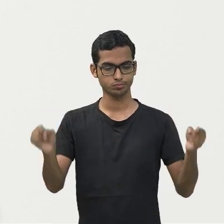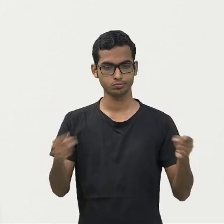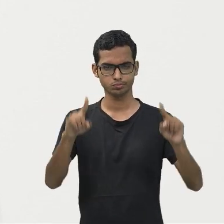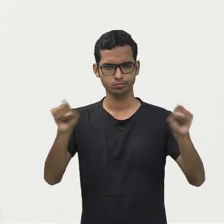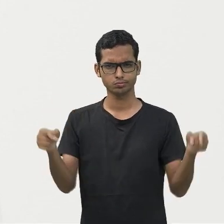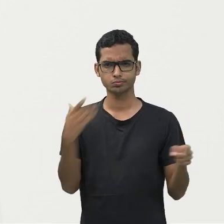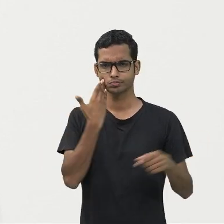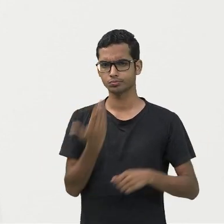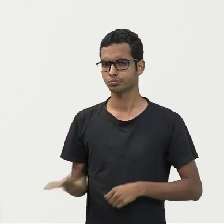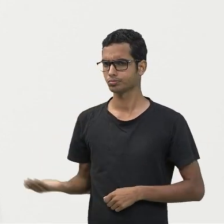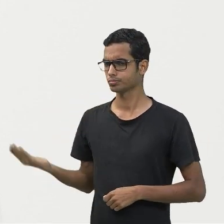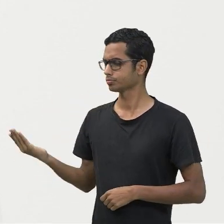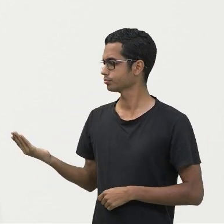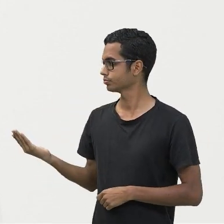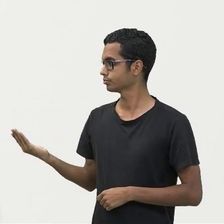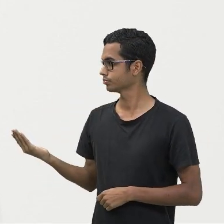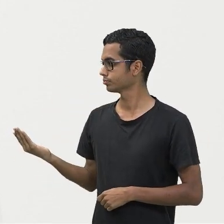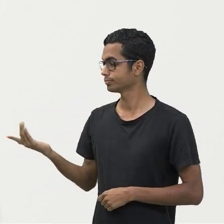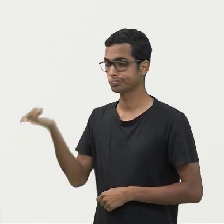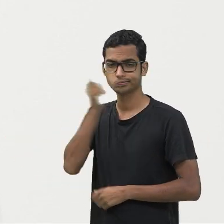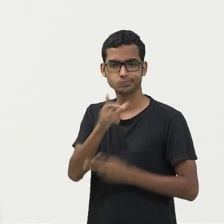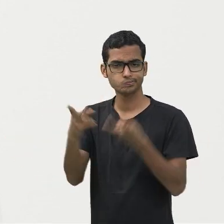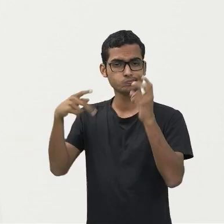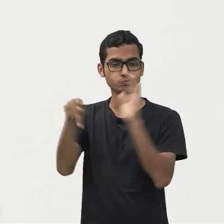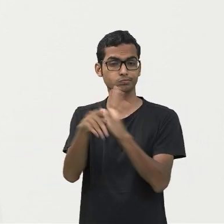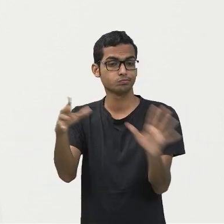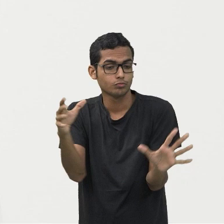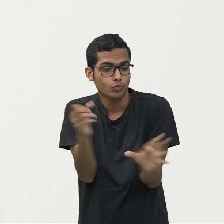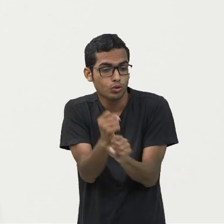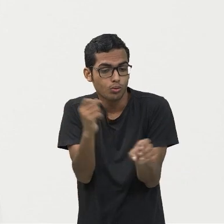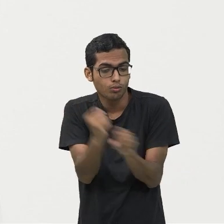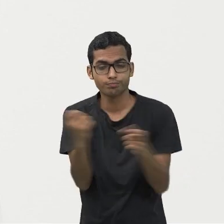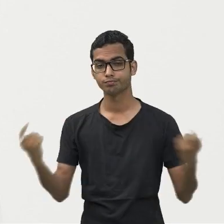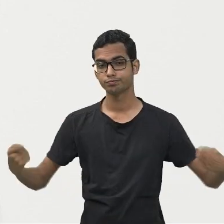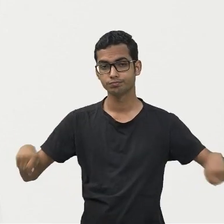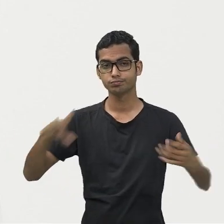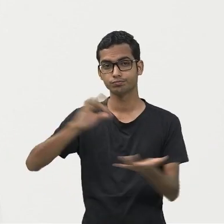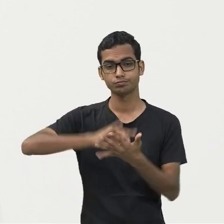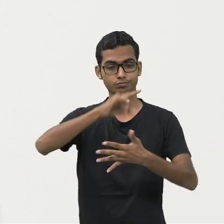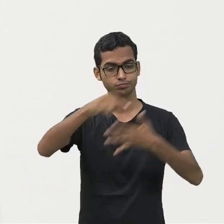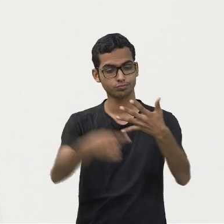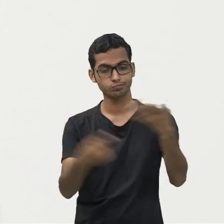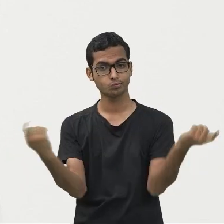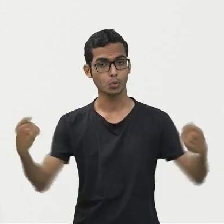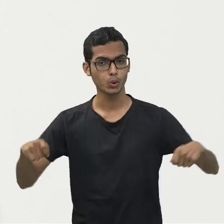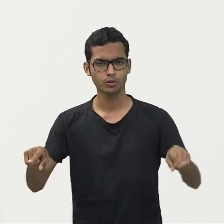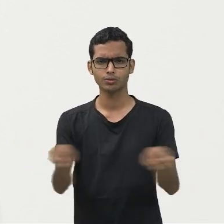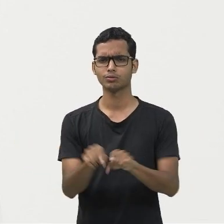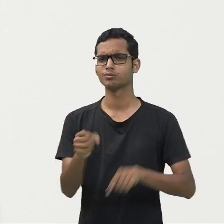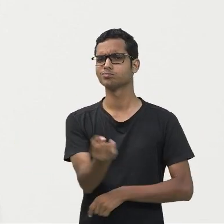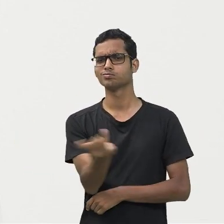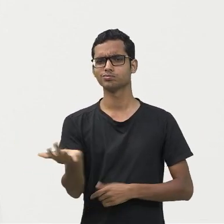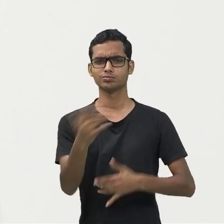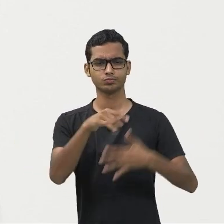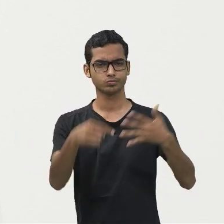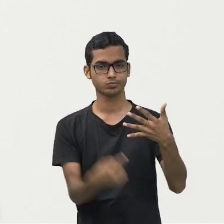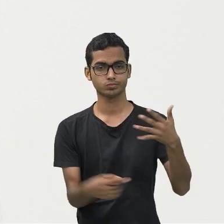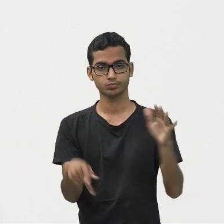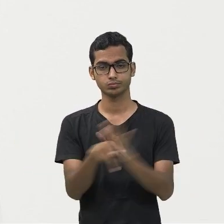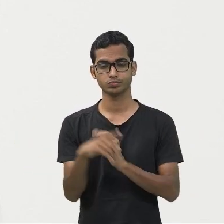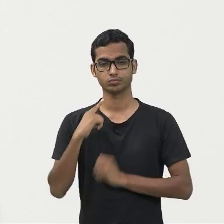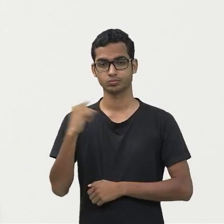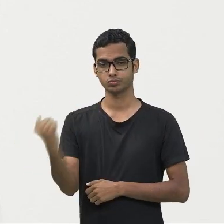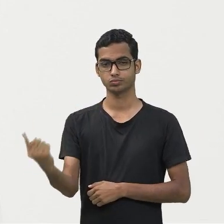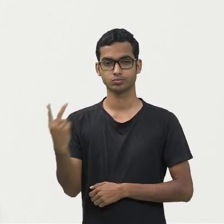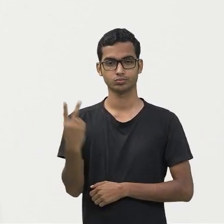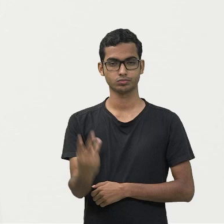que a gente consegue contar os elementos, ó. Temos quantos elementos aqui? 1,